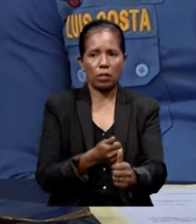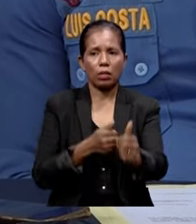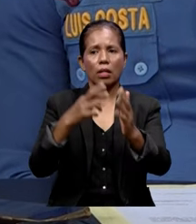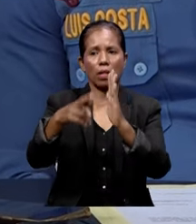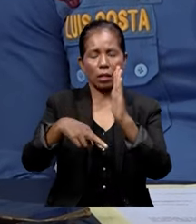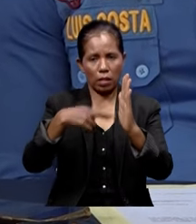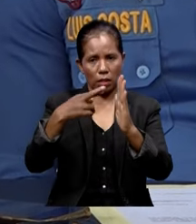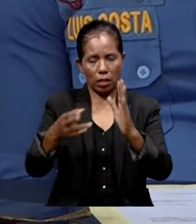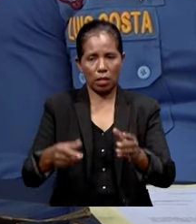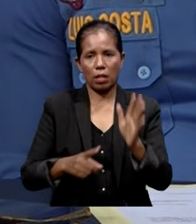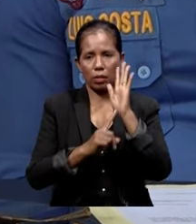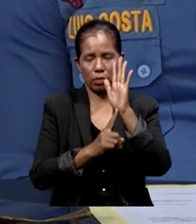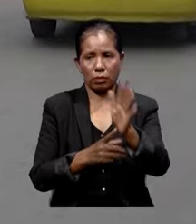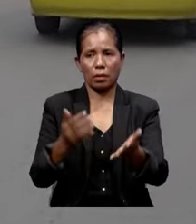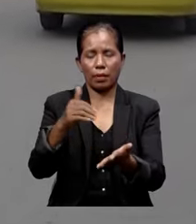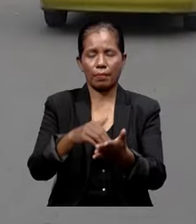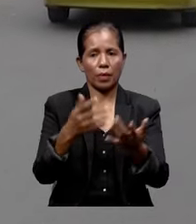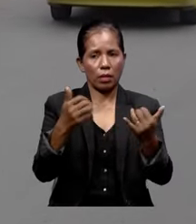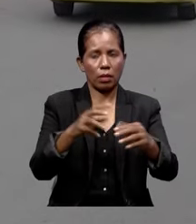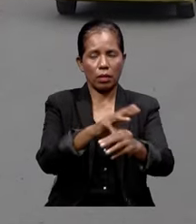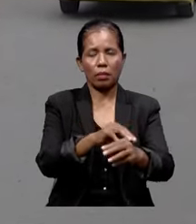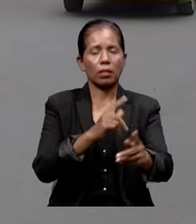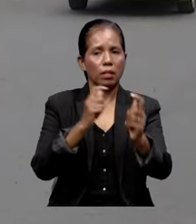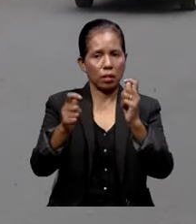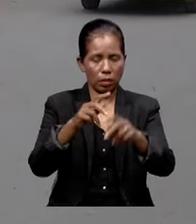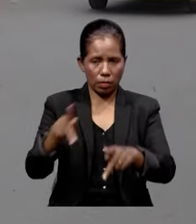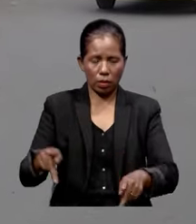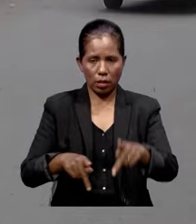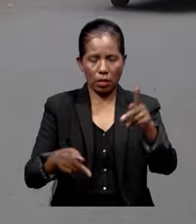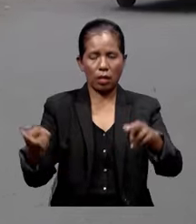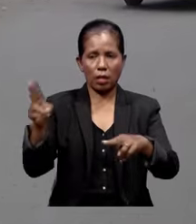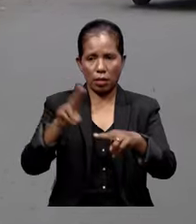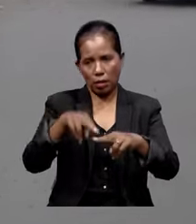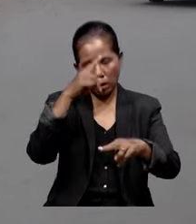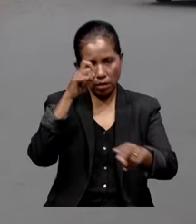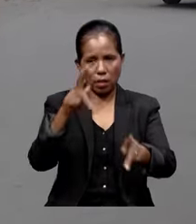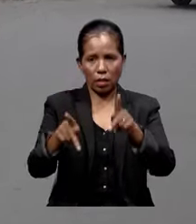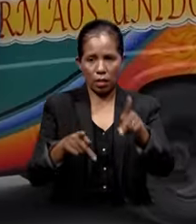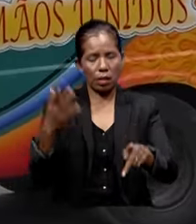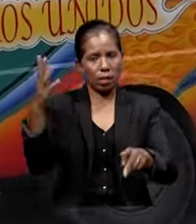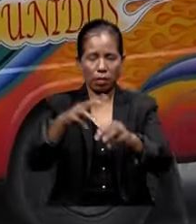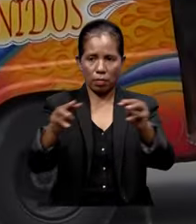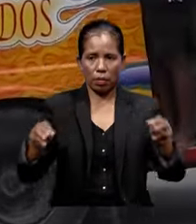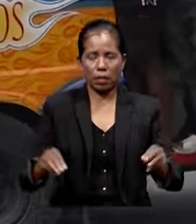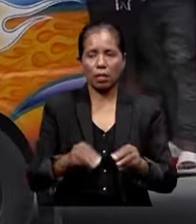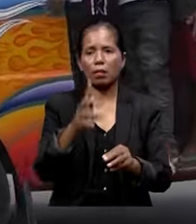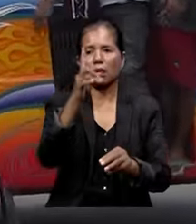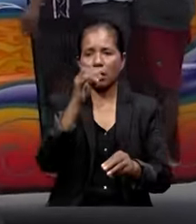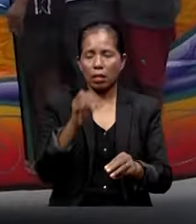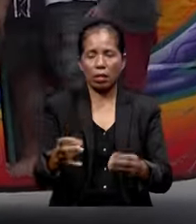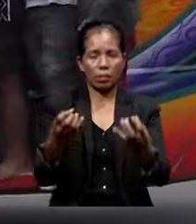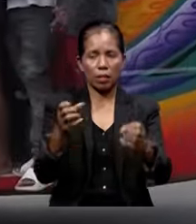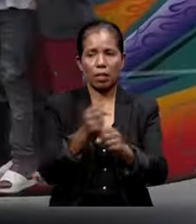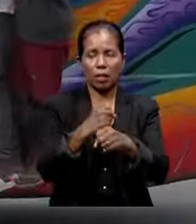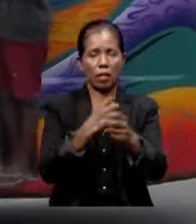ne bem a força aitiona. Dada um movimento transporte público aumenta, tamba comunidade e o município dele, barak